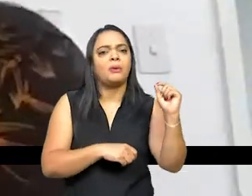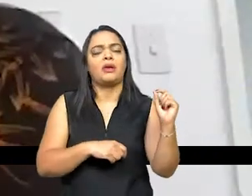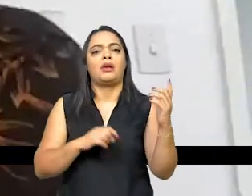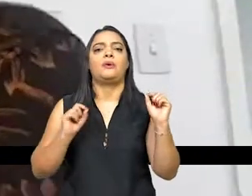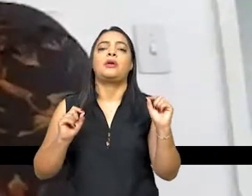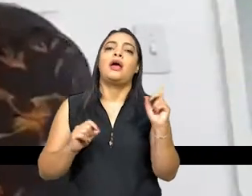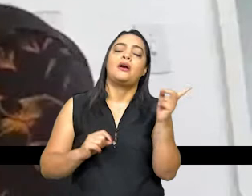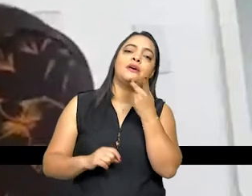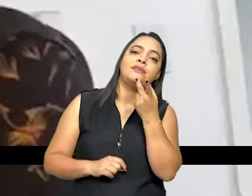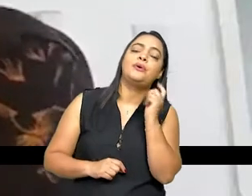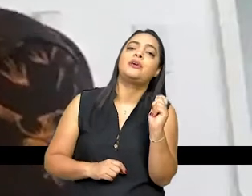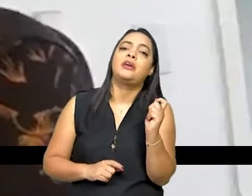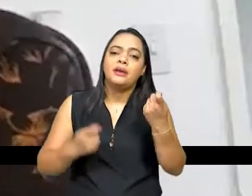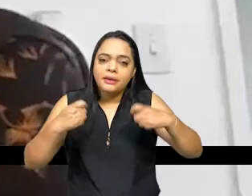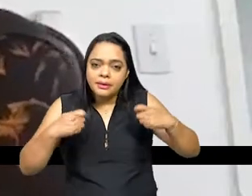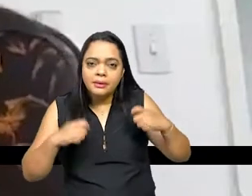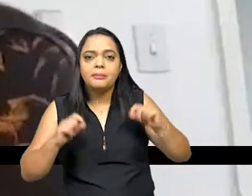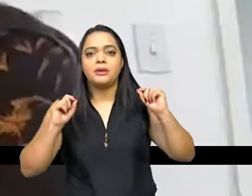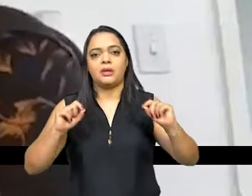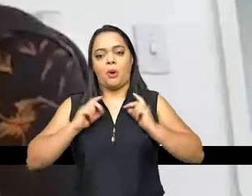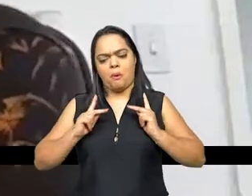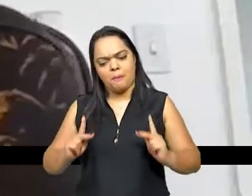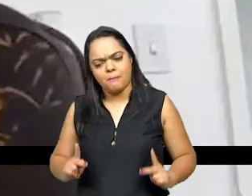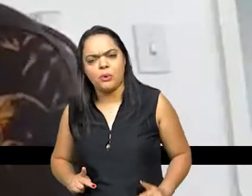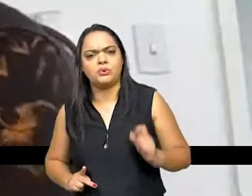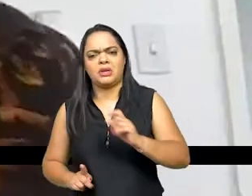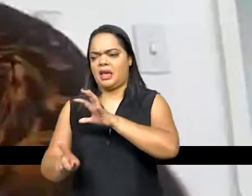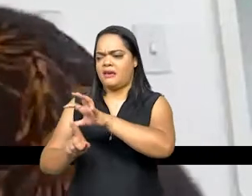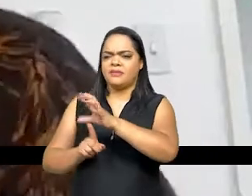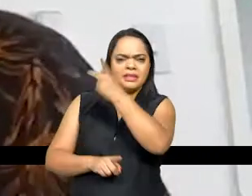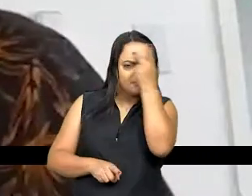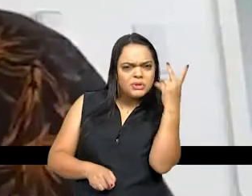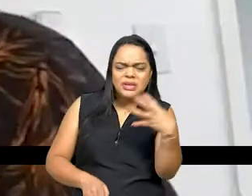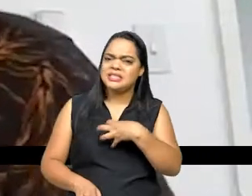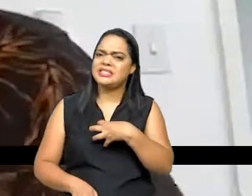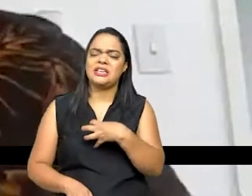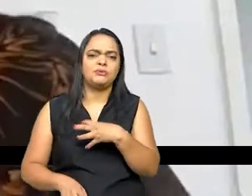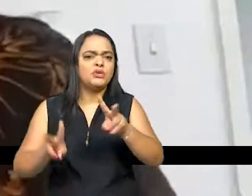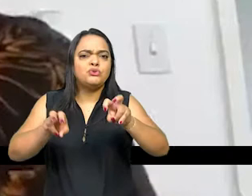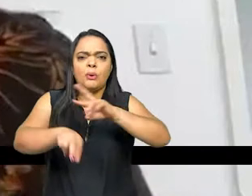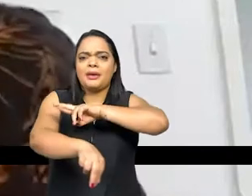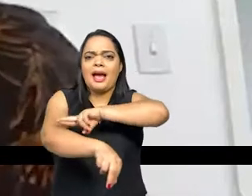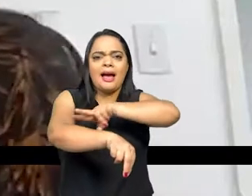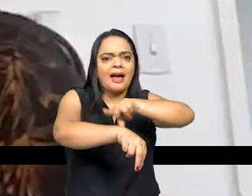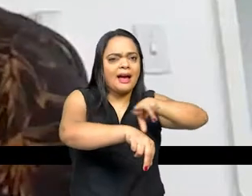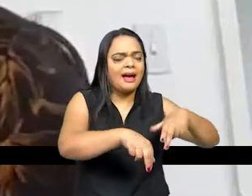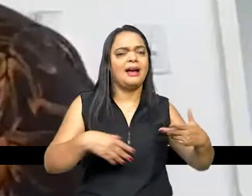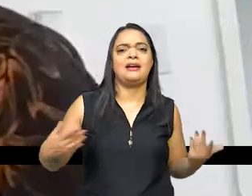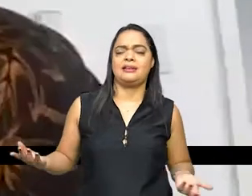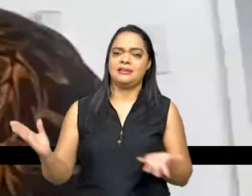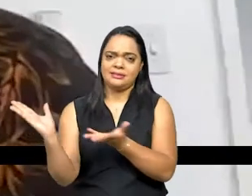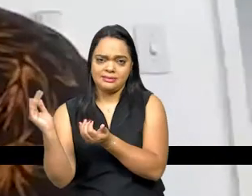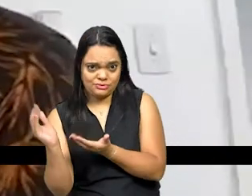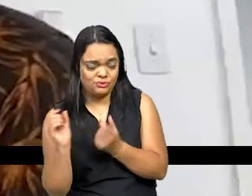agora atenção para o quão eficaz pode ser uma postura de tentar sensibilizar as pessoas para essas temáticas raciais. E